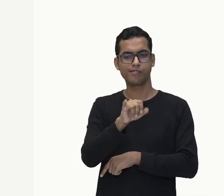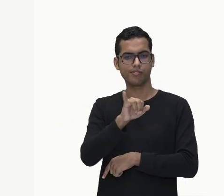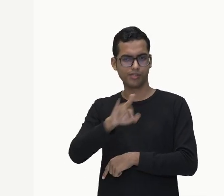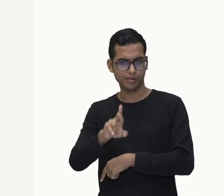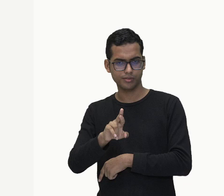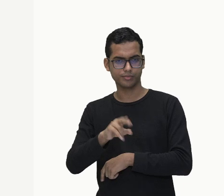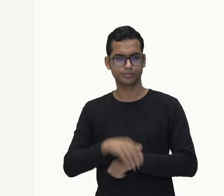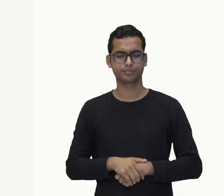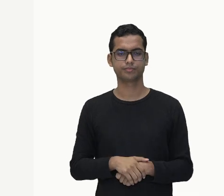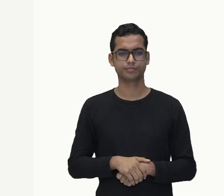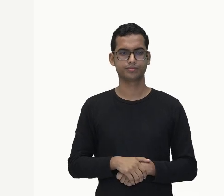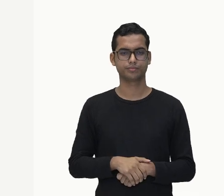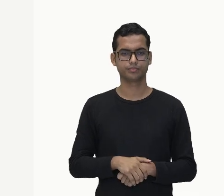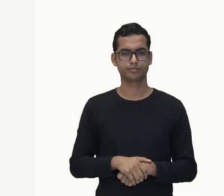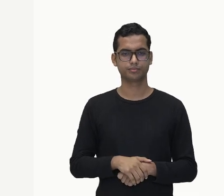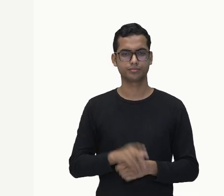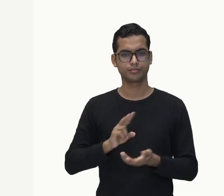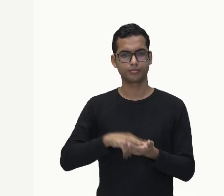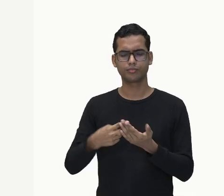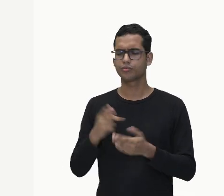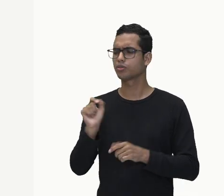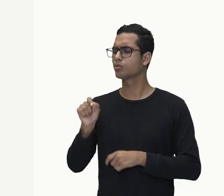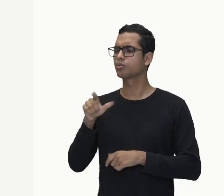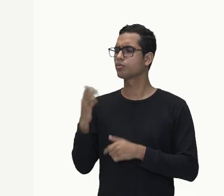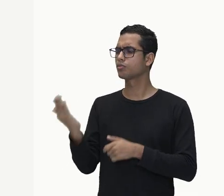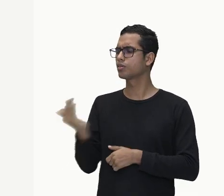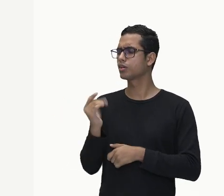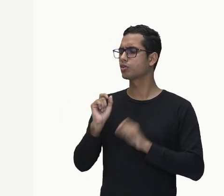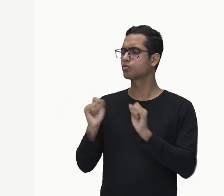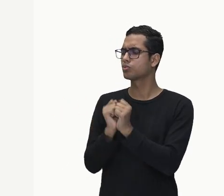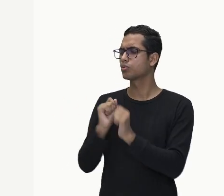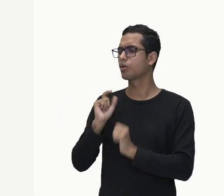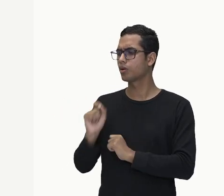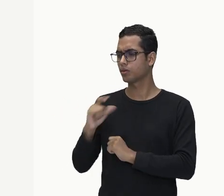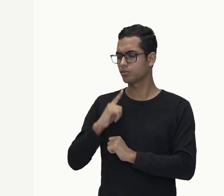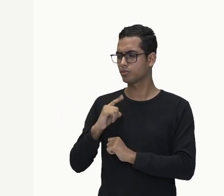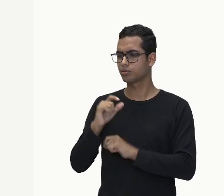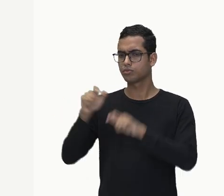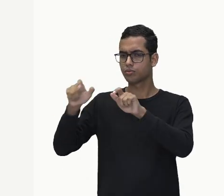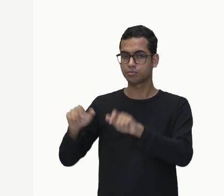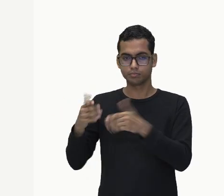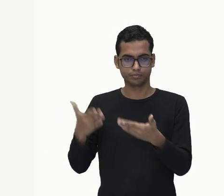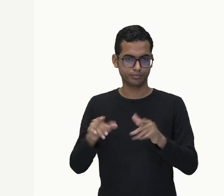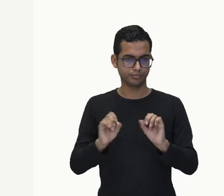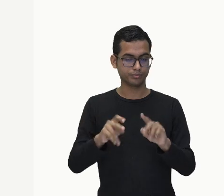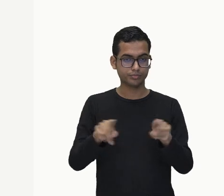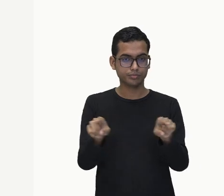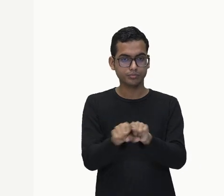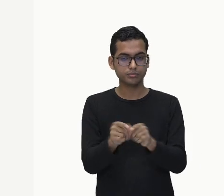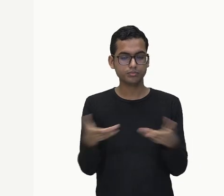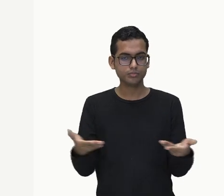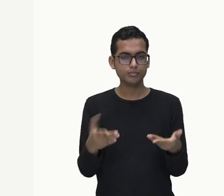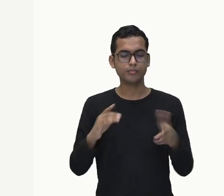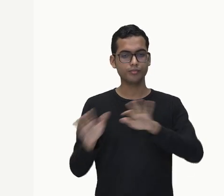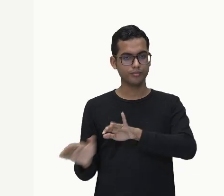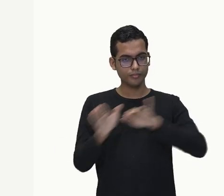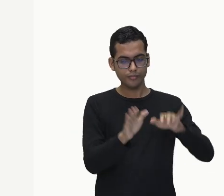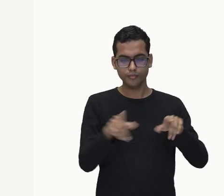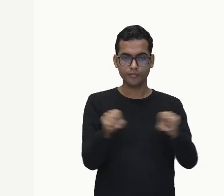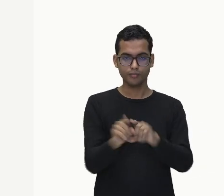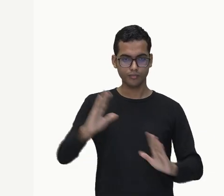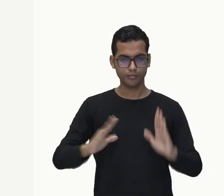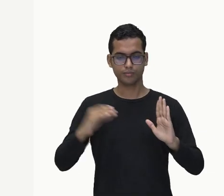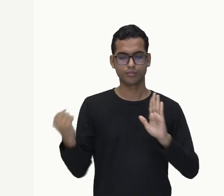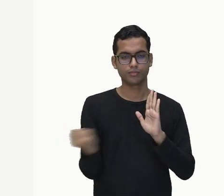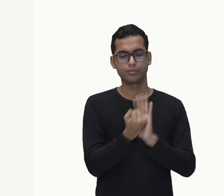com quem nesse lugar, ok? É isso. Agora eu gostaria que vocês conhecessem alguns marcadores temporais utilizados com esse verbo,